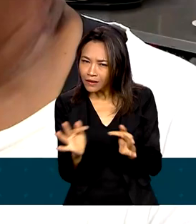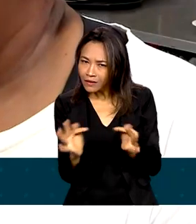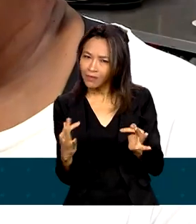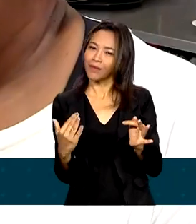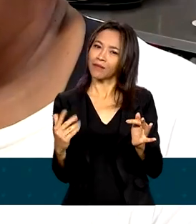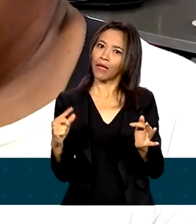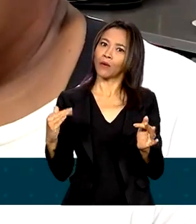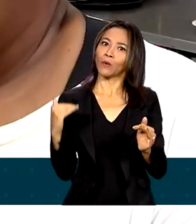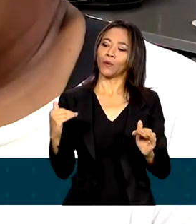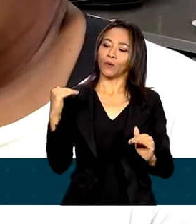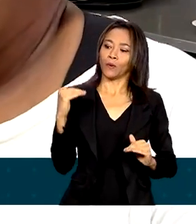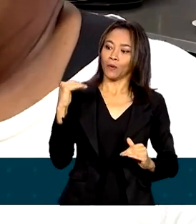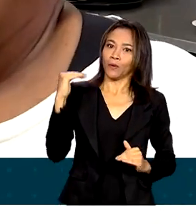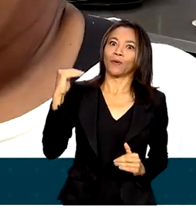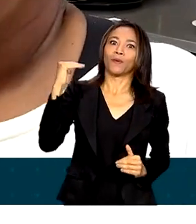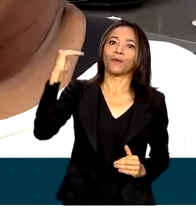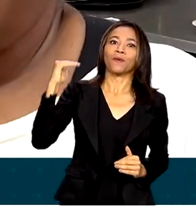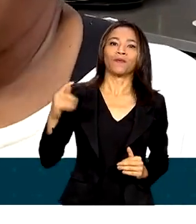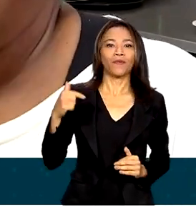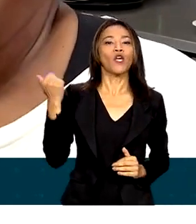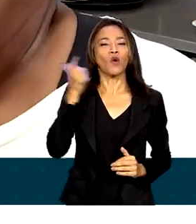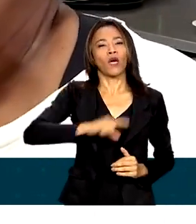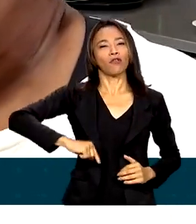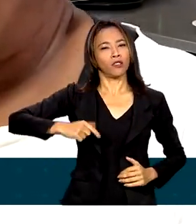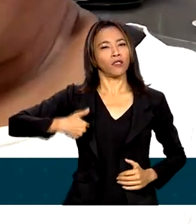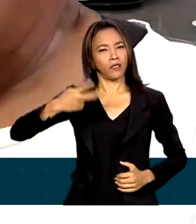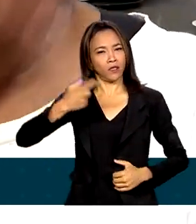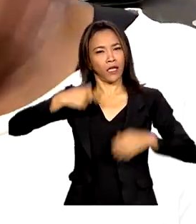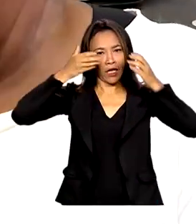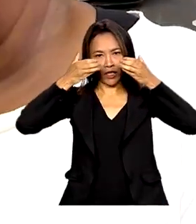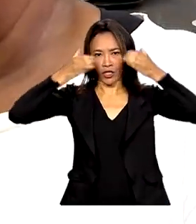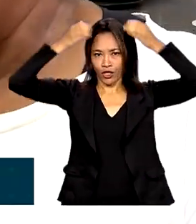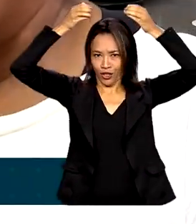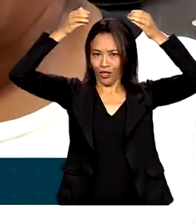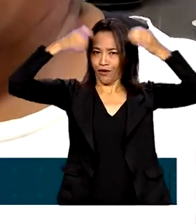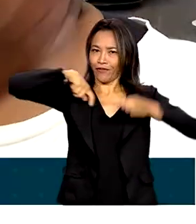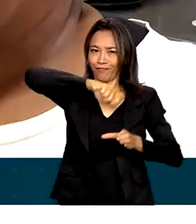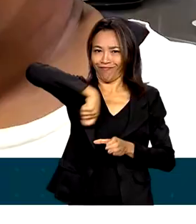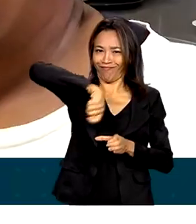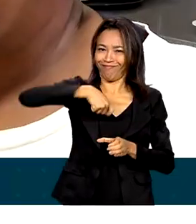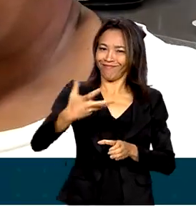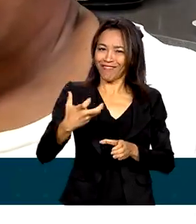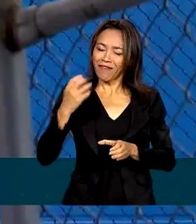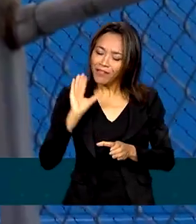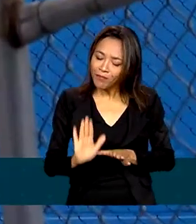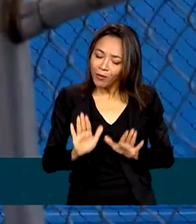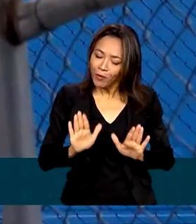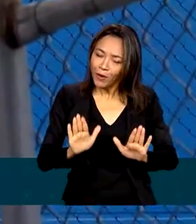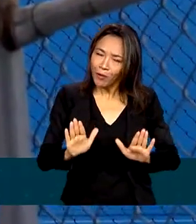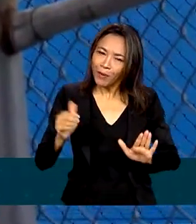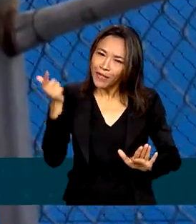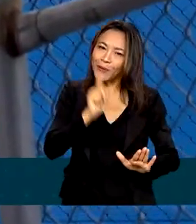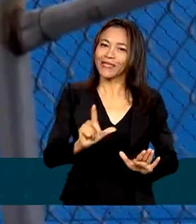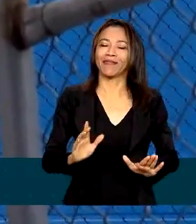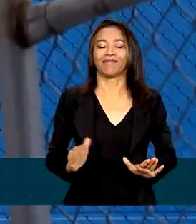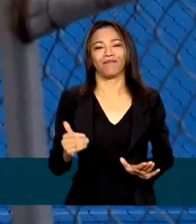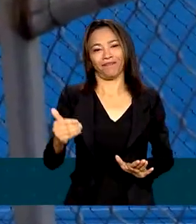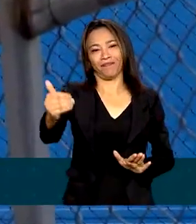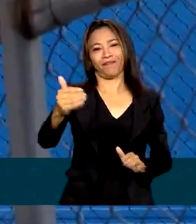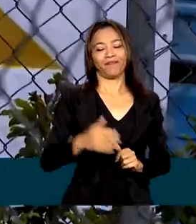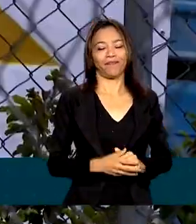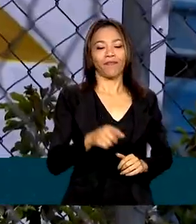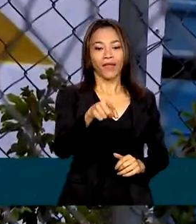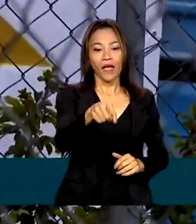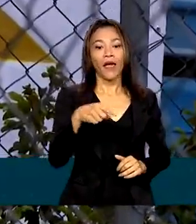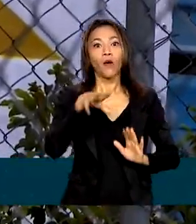assim, o meu patamar é chefe, mas vamos devagarzinho até a gente chegar lá. O projeto faz parte das